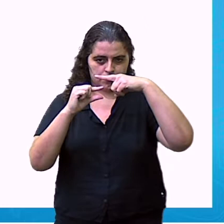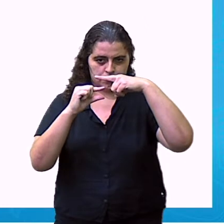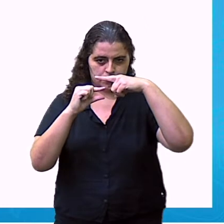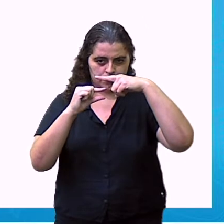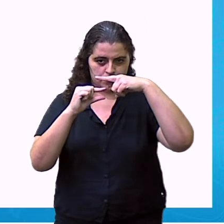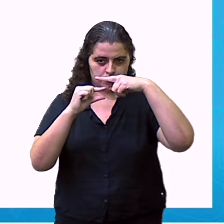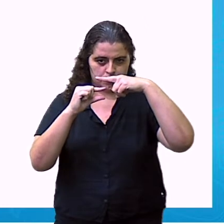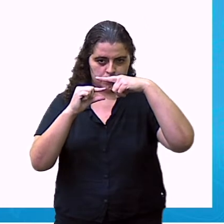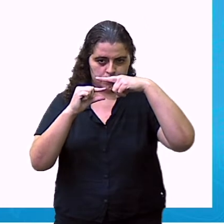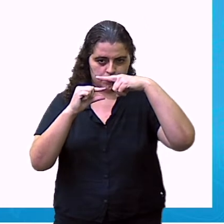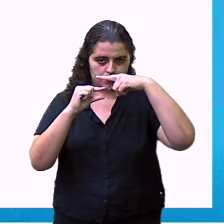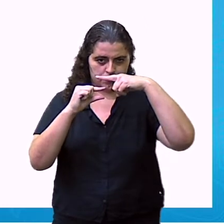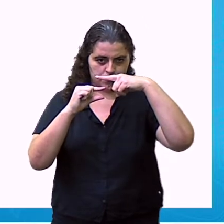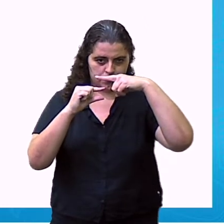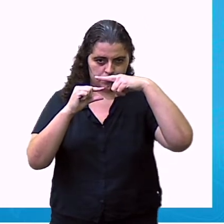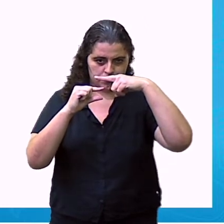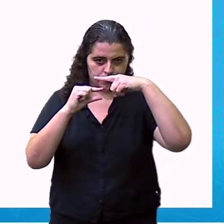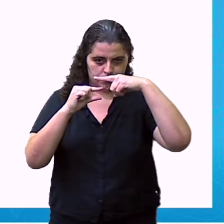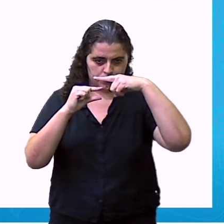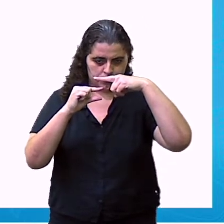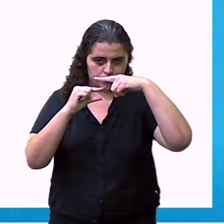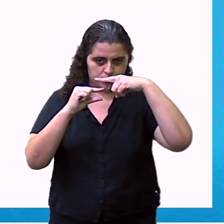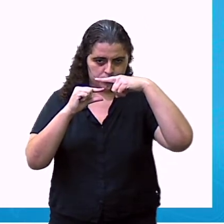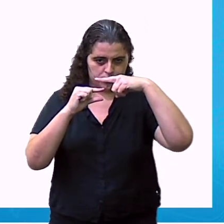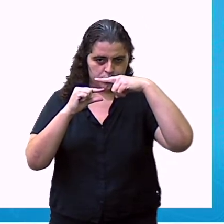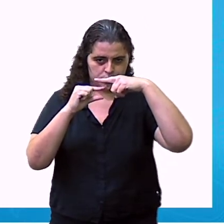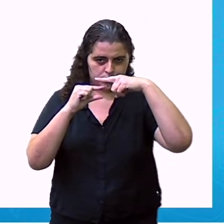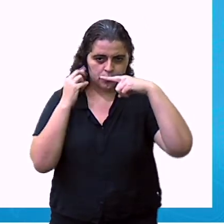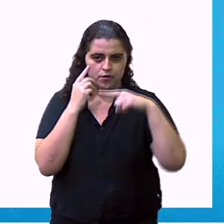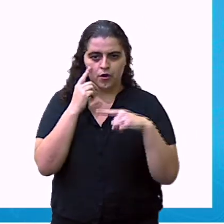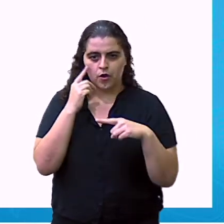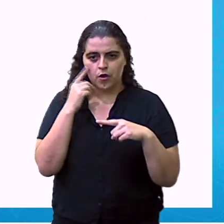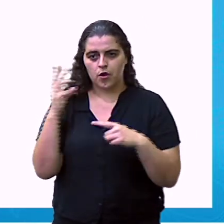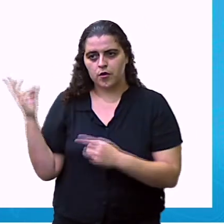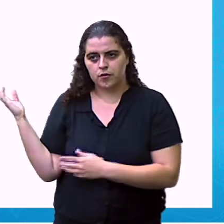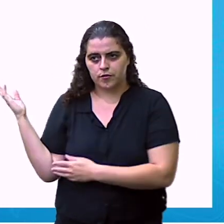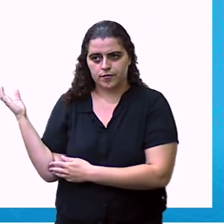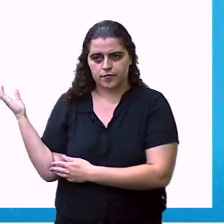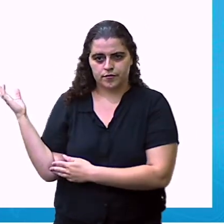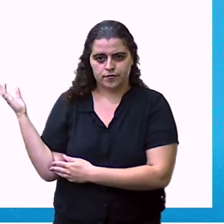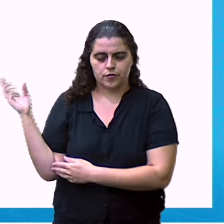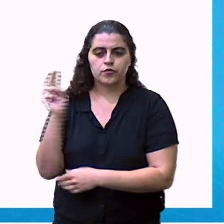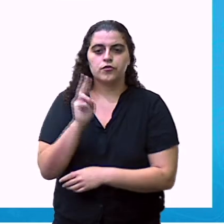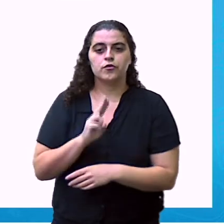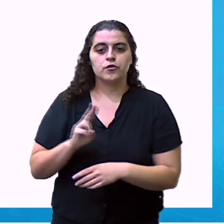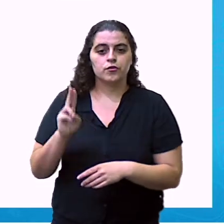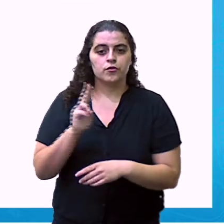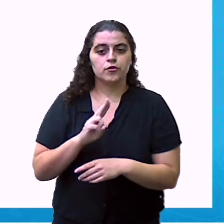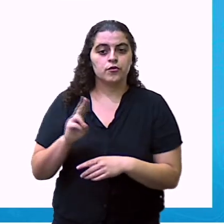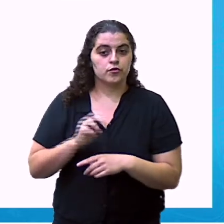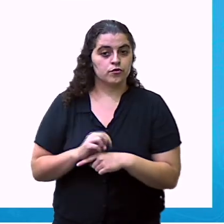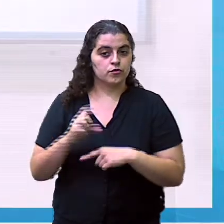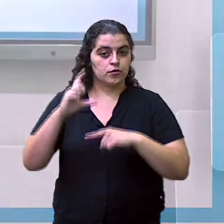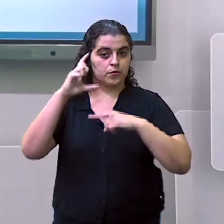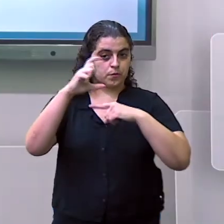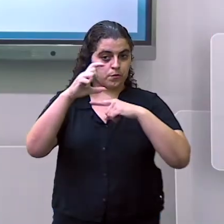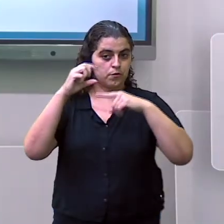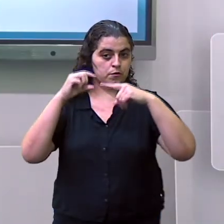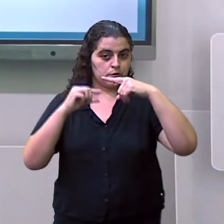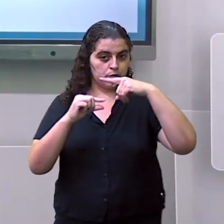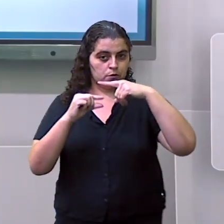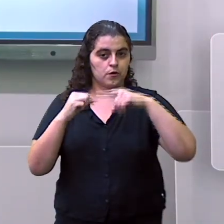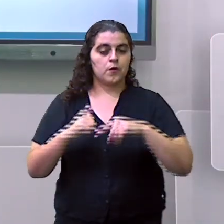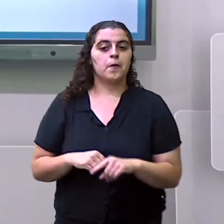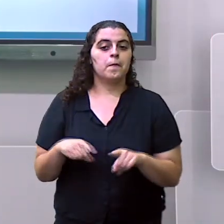é maior do que o nosso denominador. Então, nós utilizamos aqui uma fração